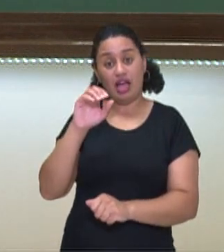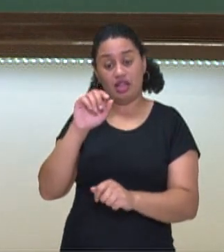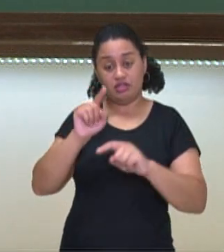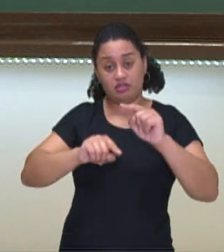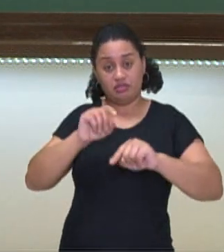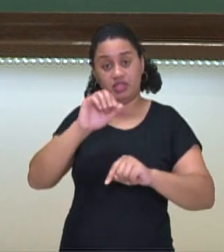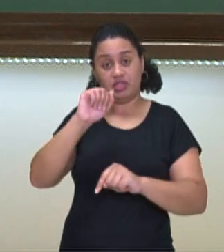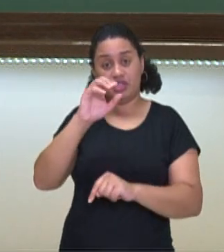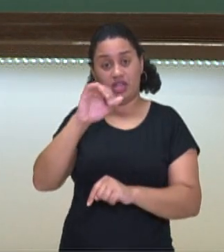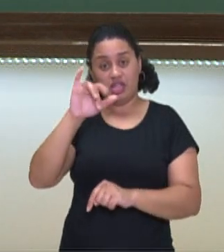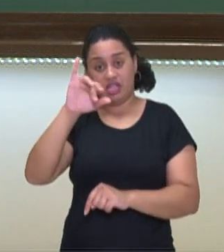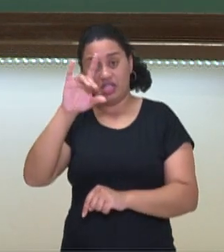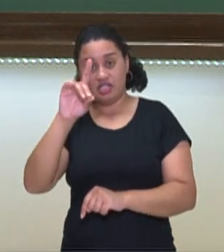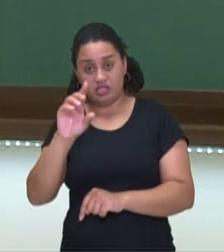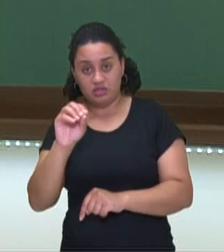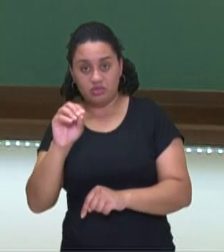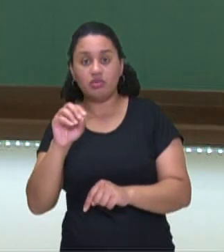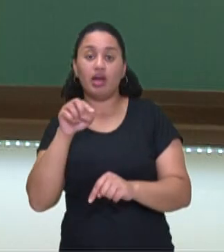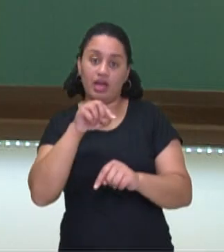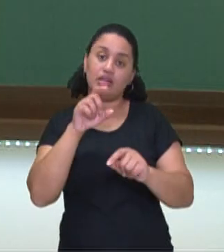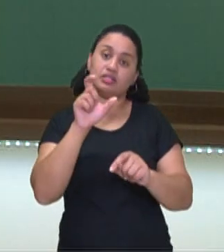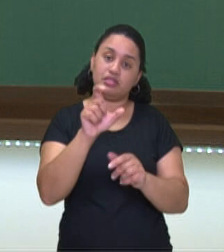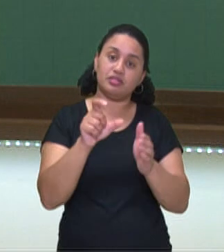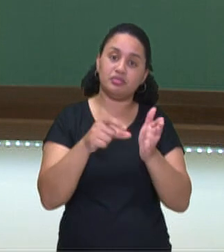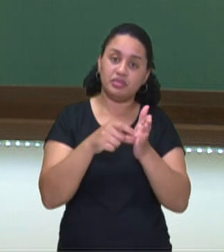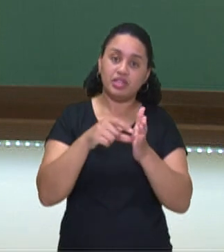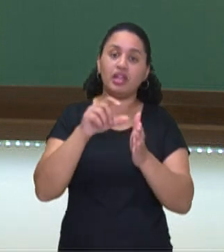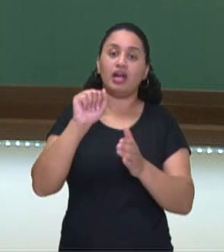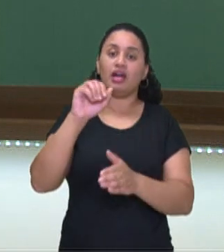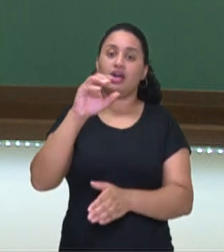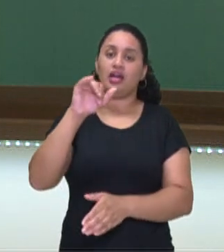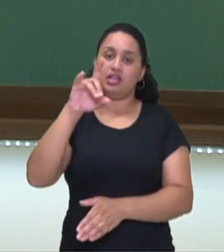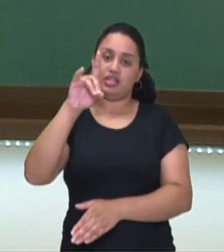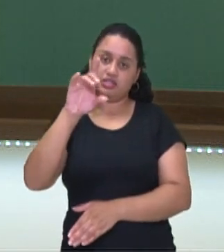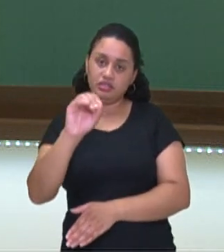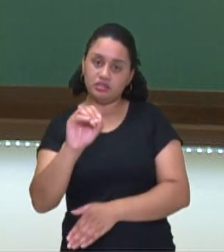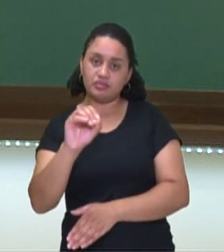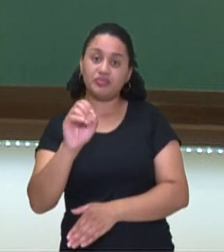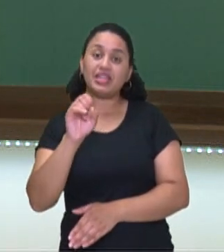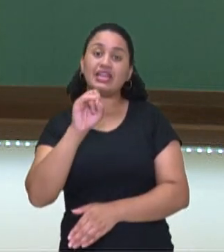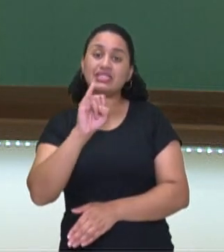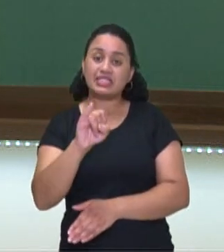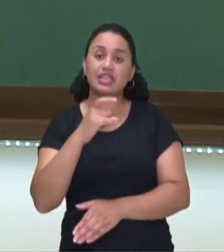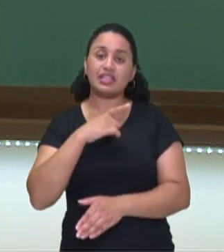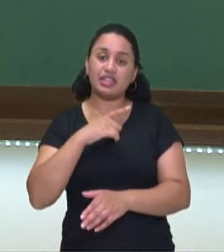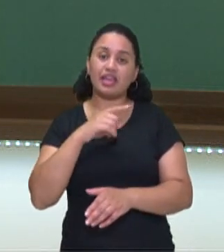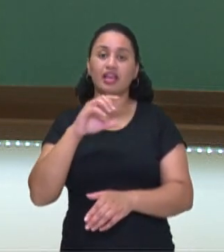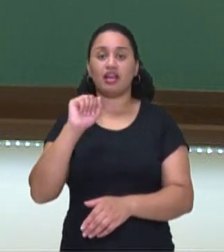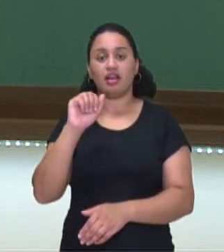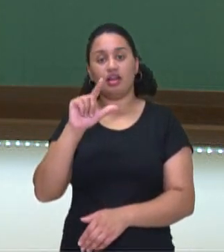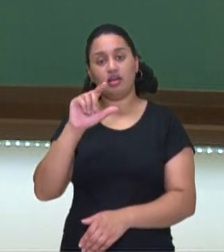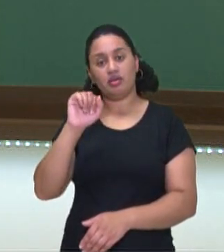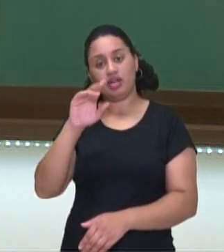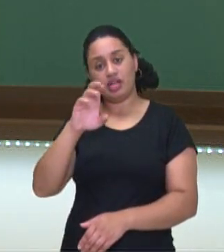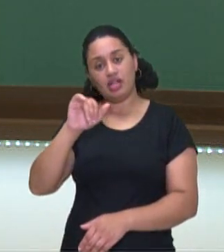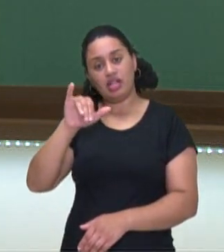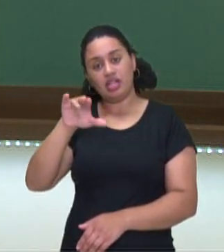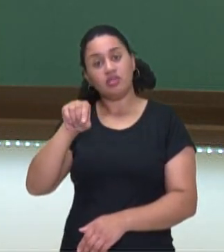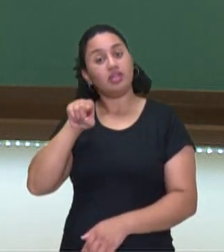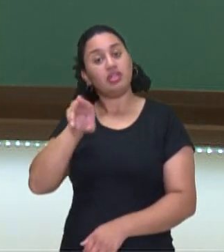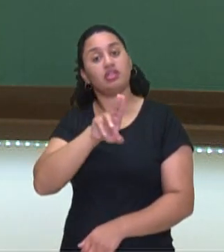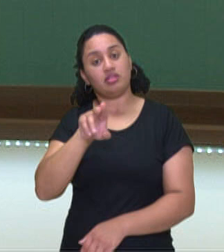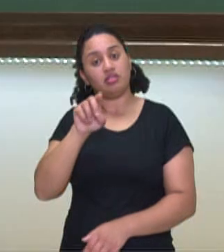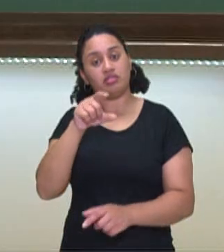aquela substância tiver poder alcalino, aí nós chamamos a pilha de alcalina. Beleza, pessoal? Fica a